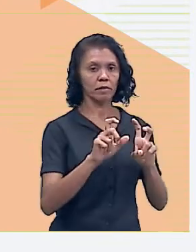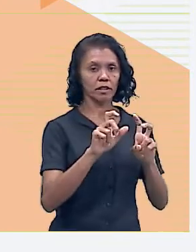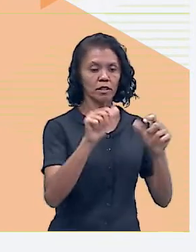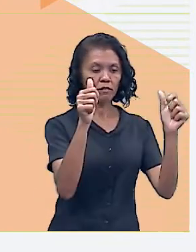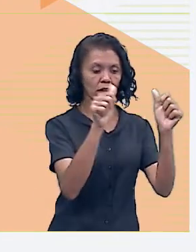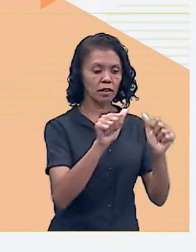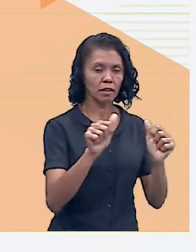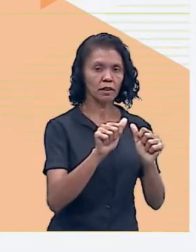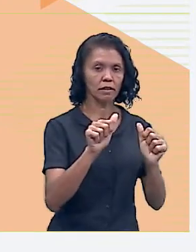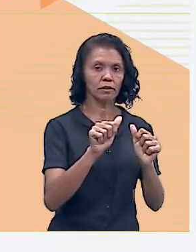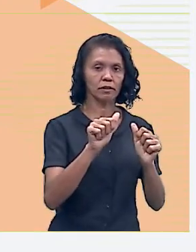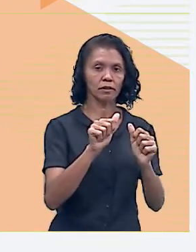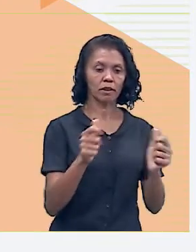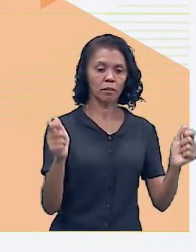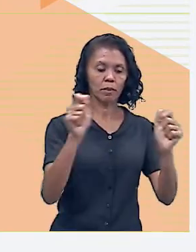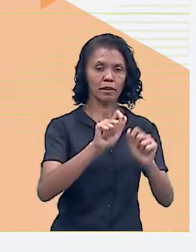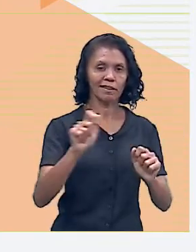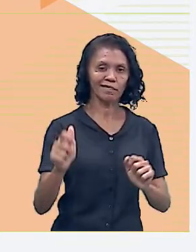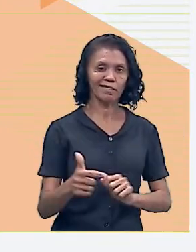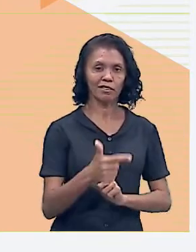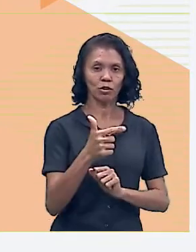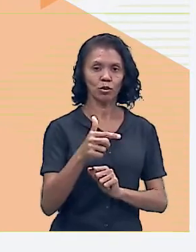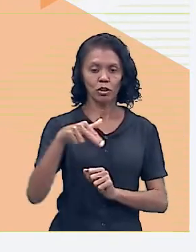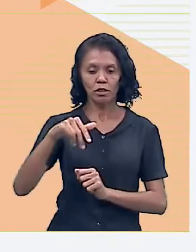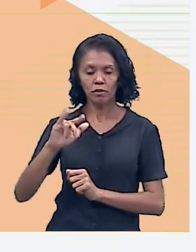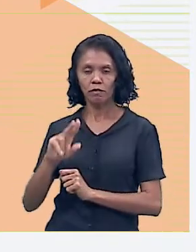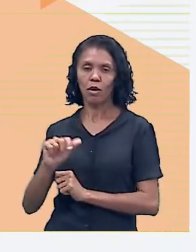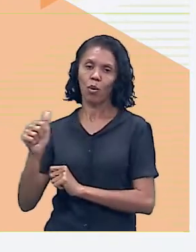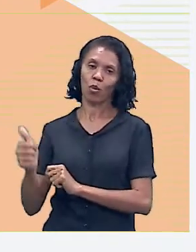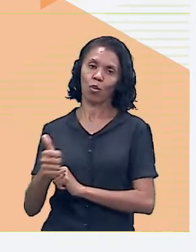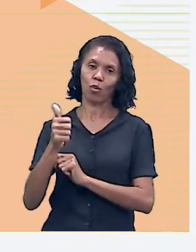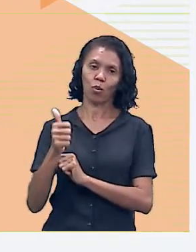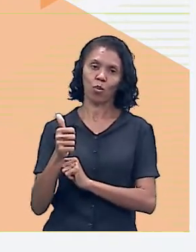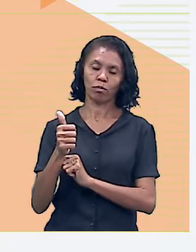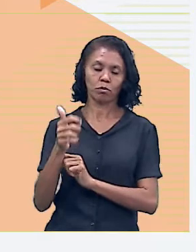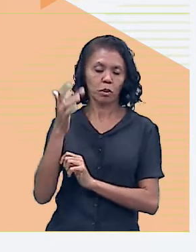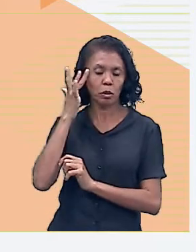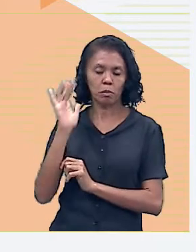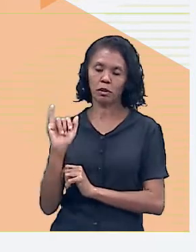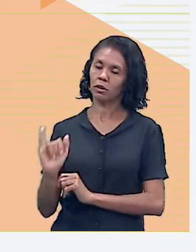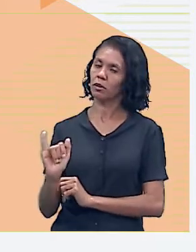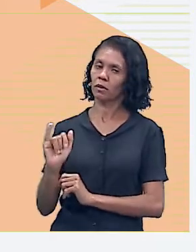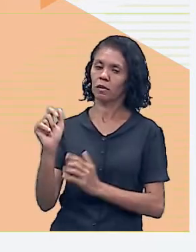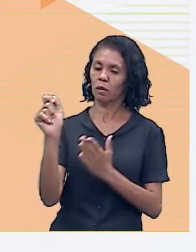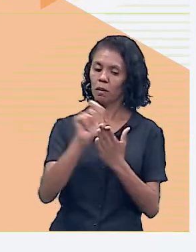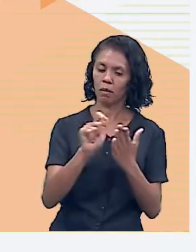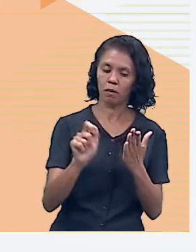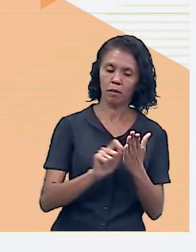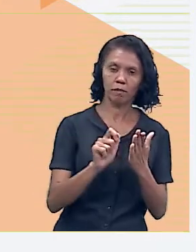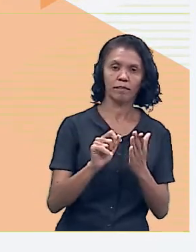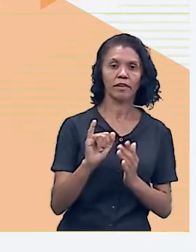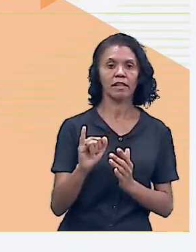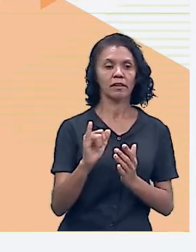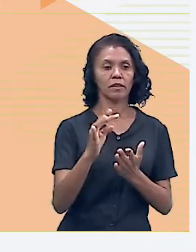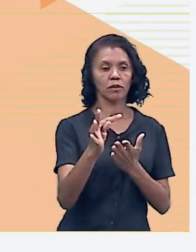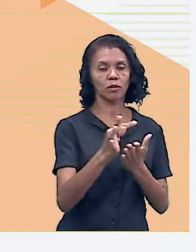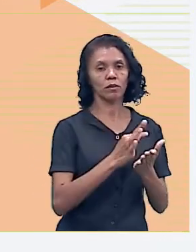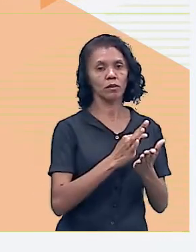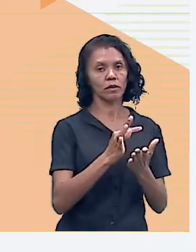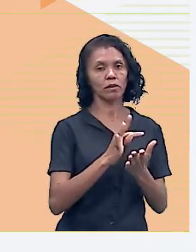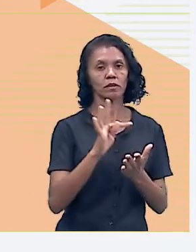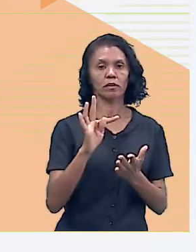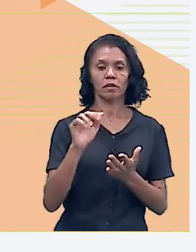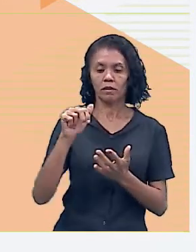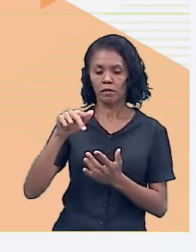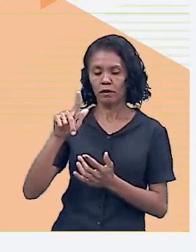nível 1 da competência dois então não importa o que você faça se o seu tema se perdão se o a tangenciar